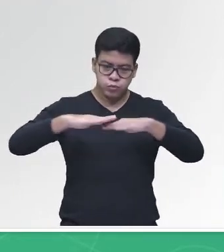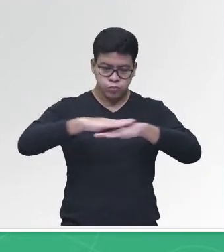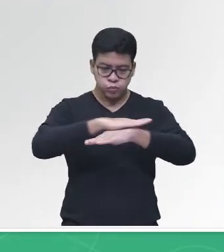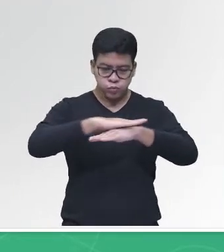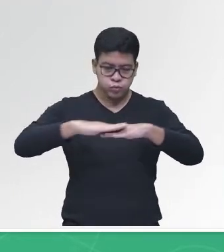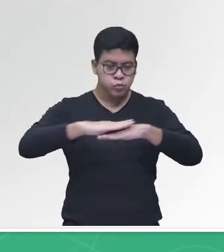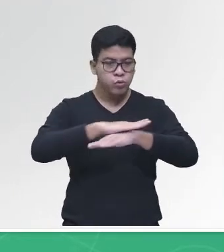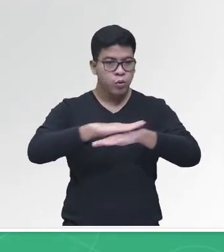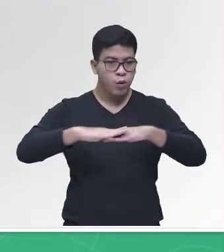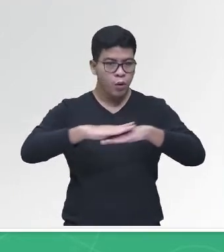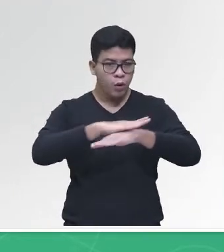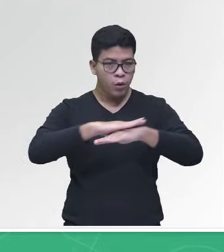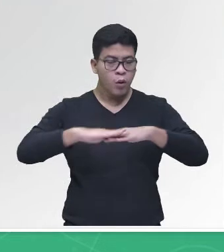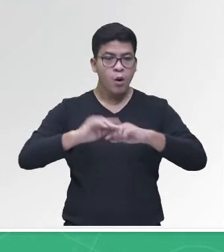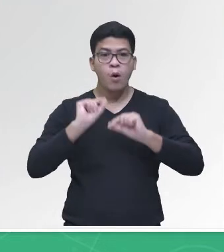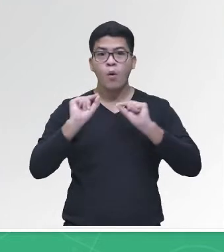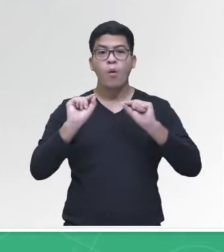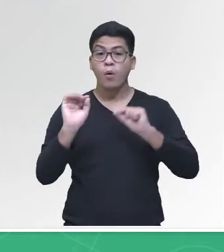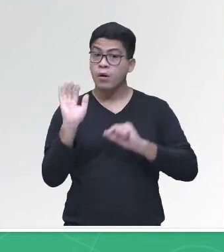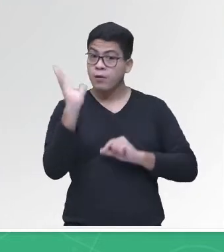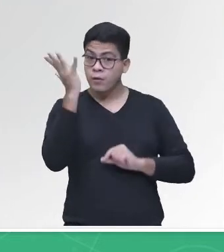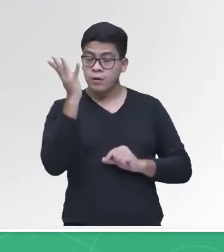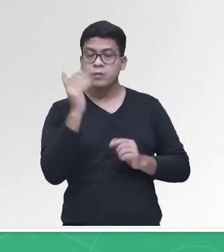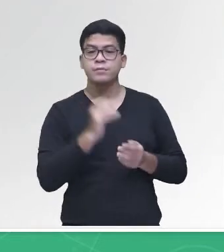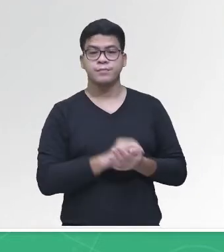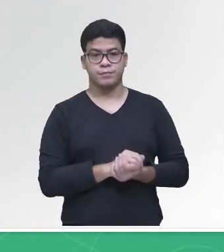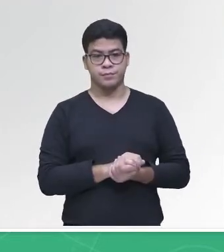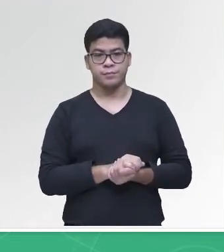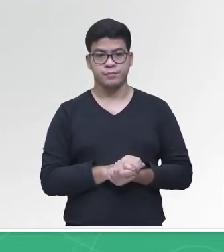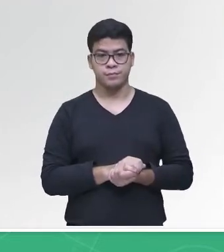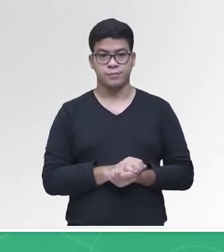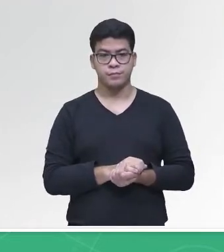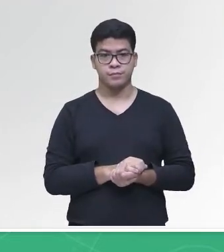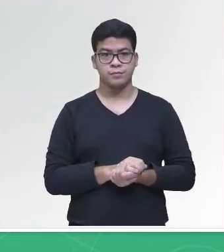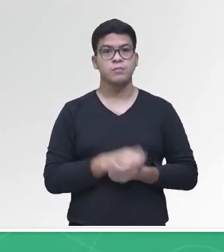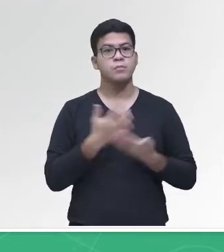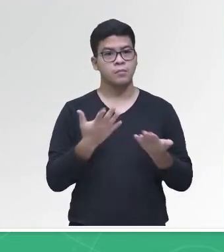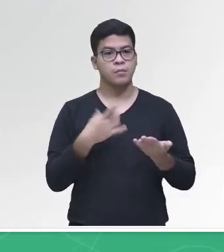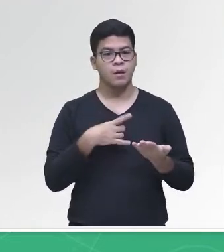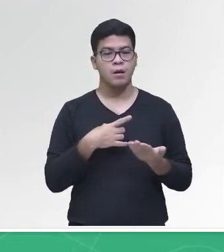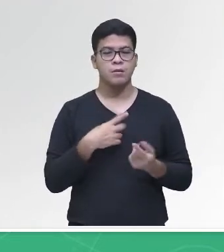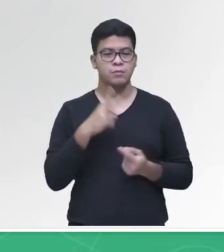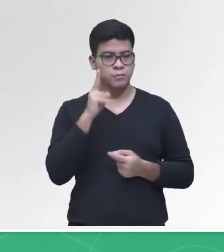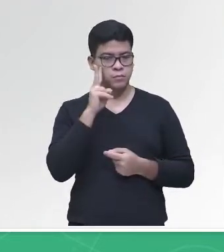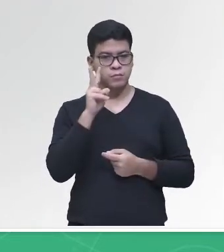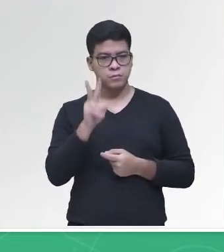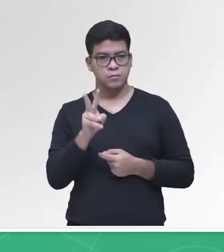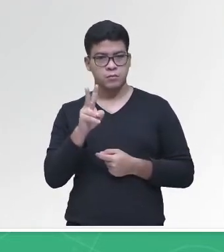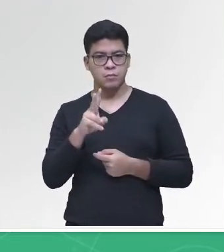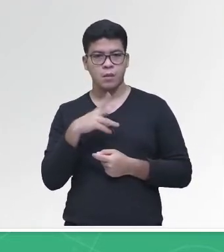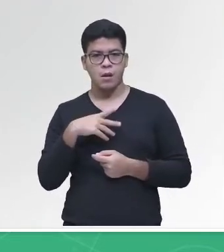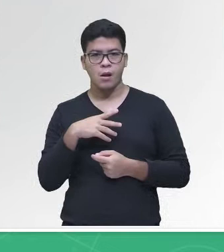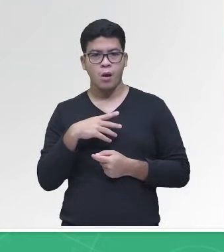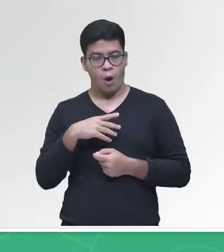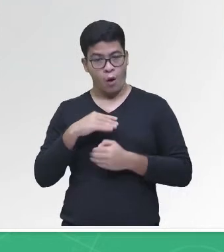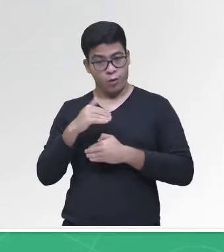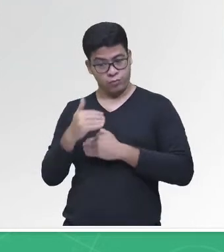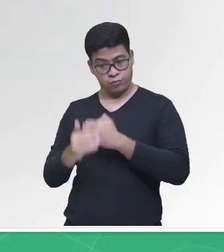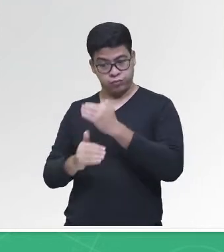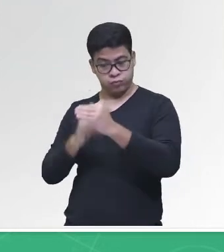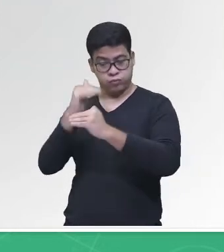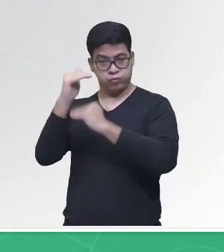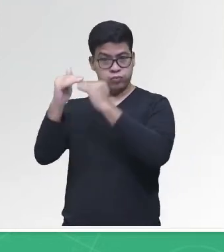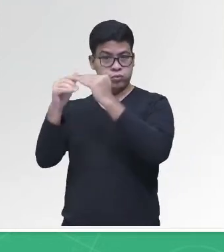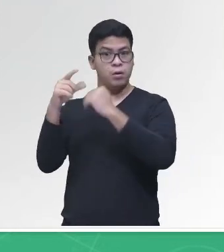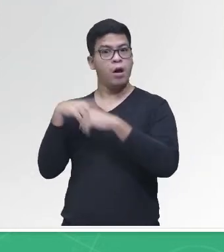2 corpos. E vejam o que vai ocorrer. Nós temos aqui, nesse processo, nós temos aqui,